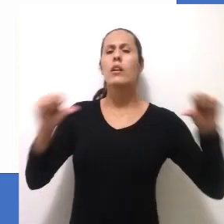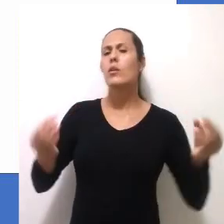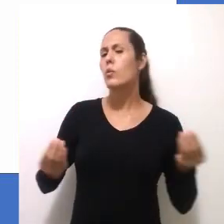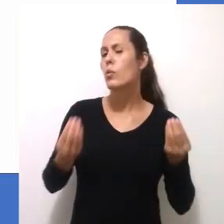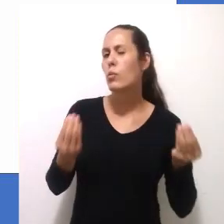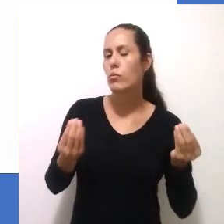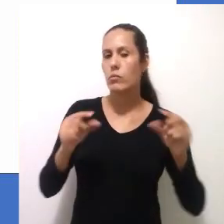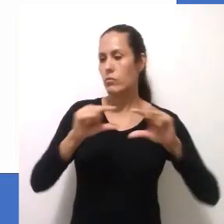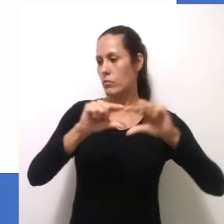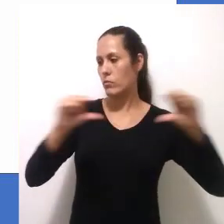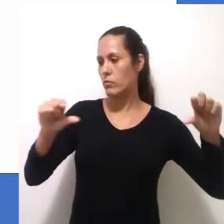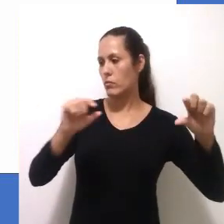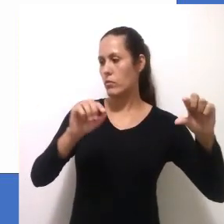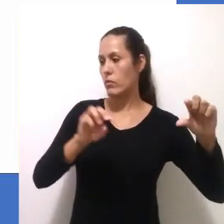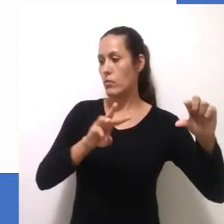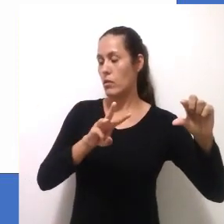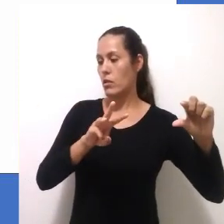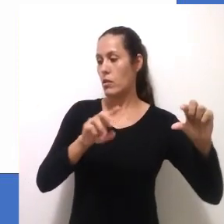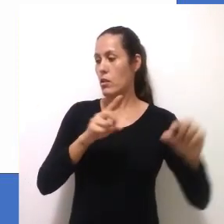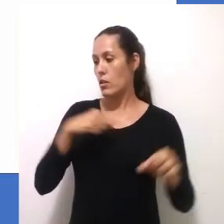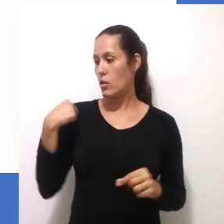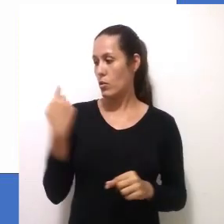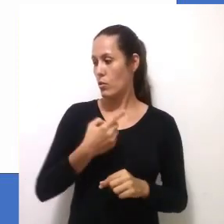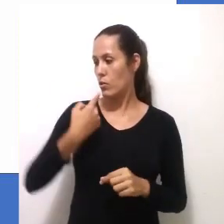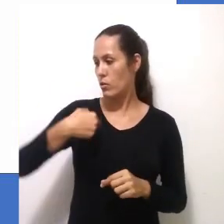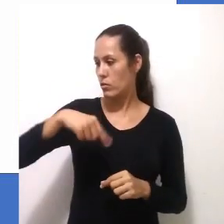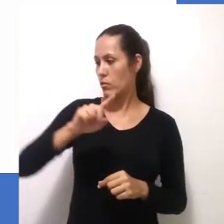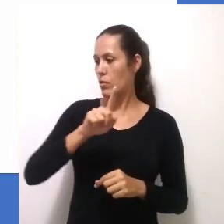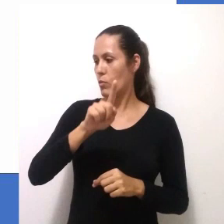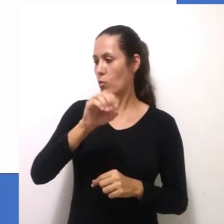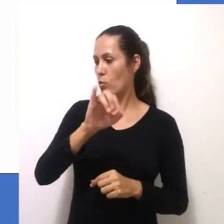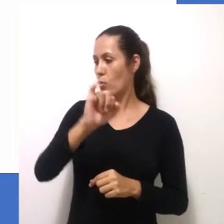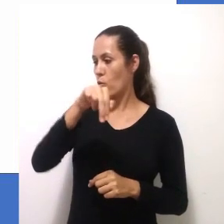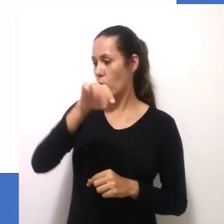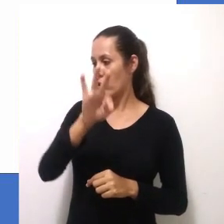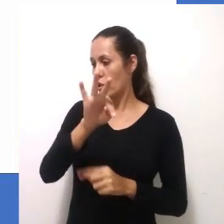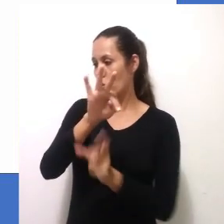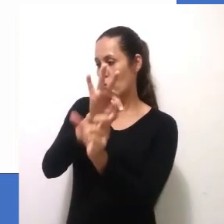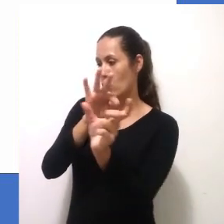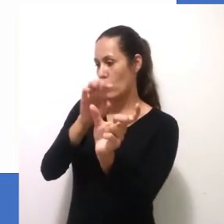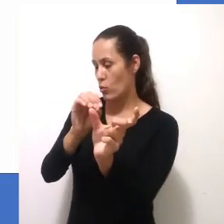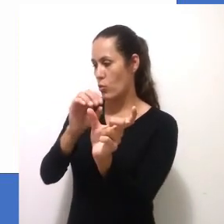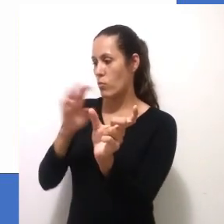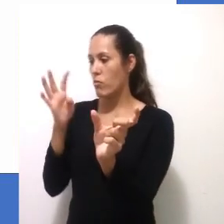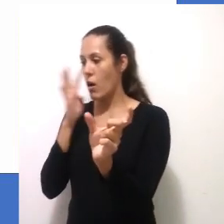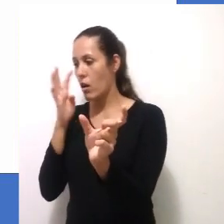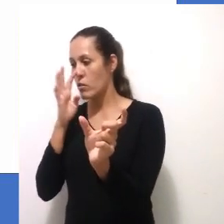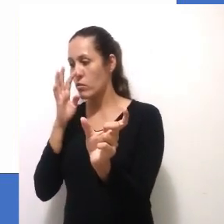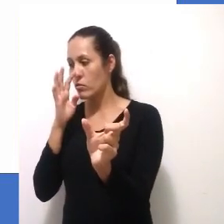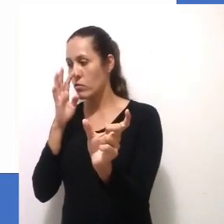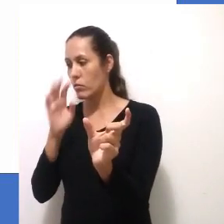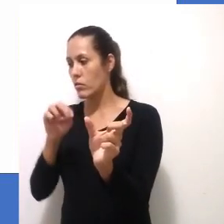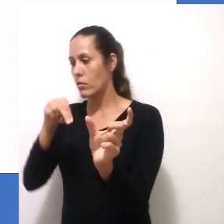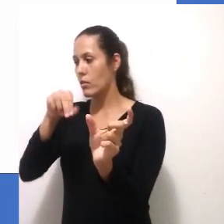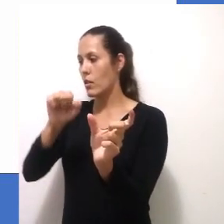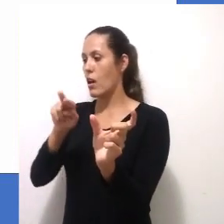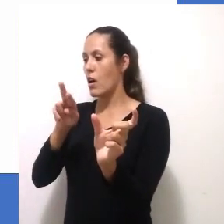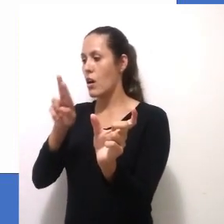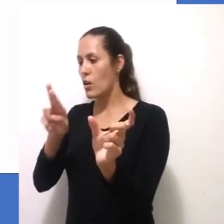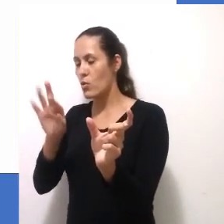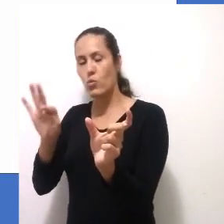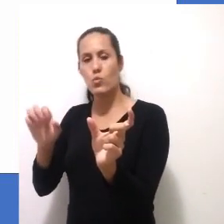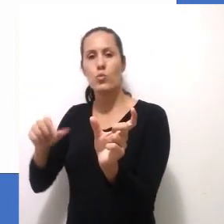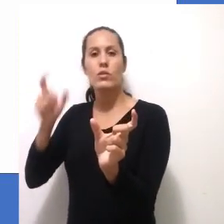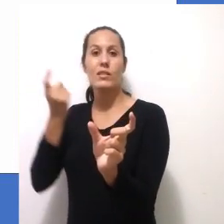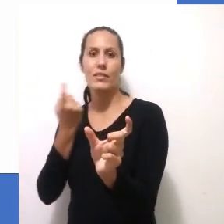sentença afirmativa. We are going to watch Naruto on Friday. Nós estamos